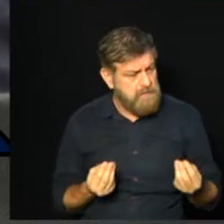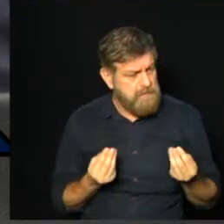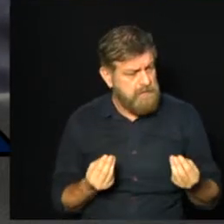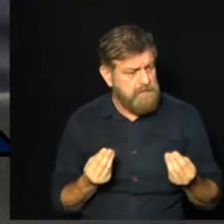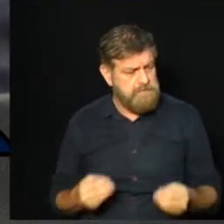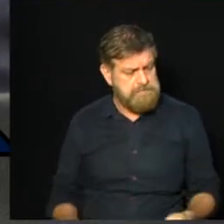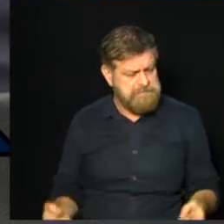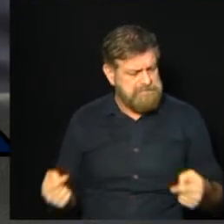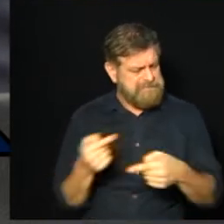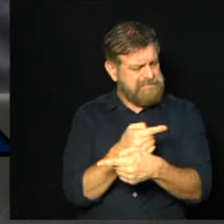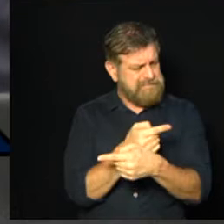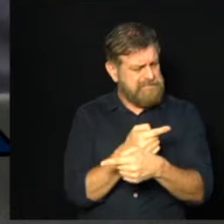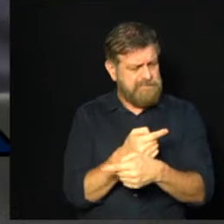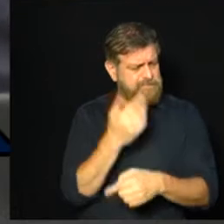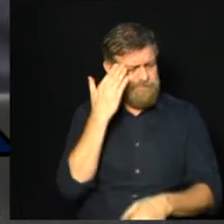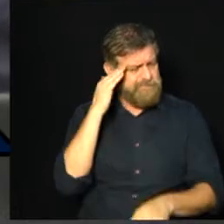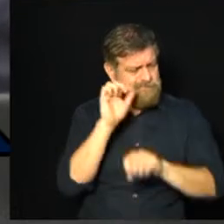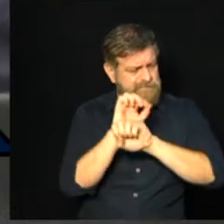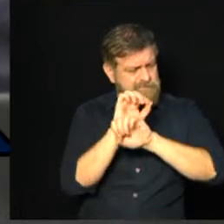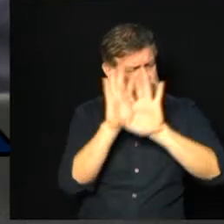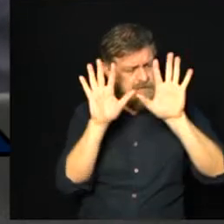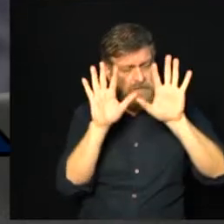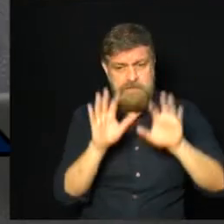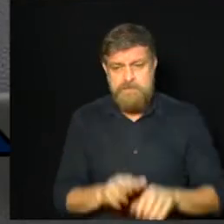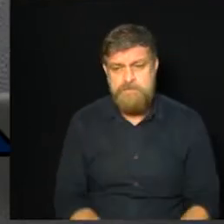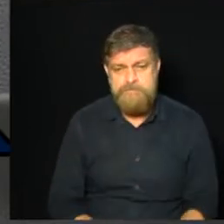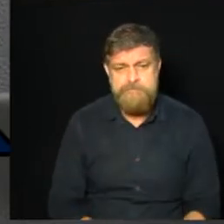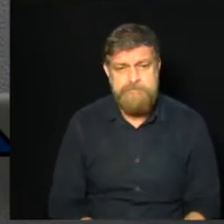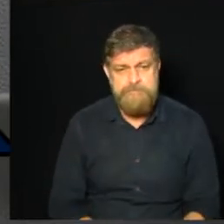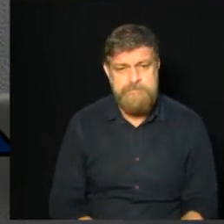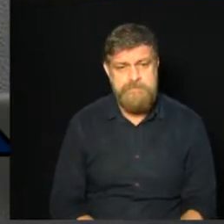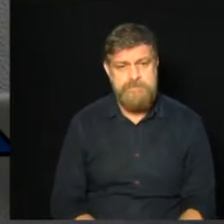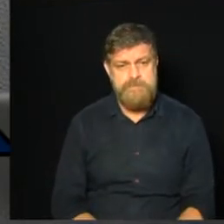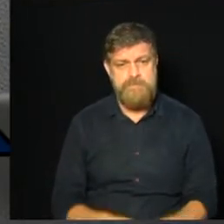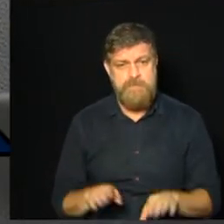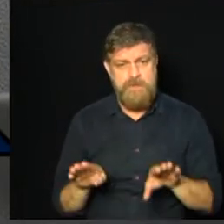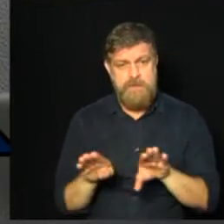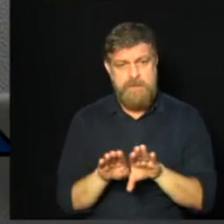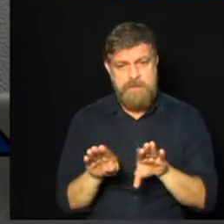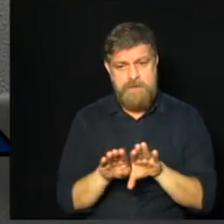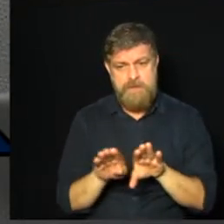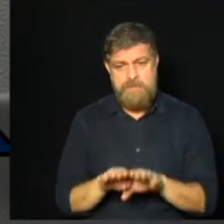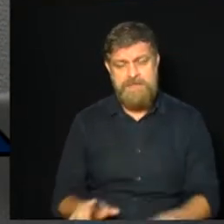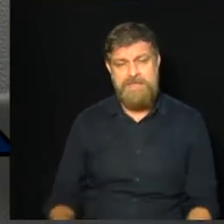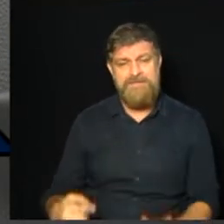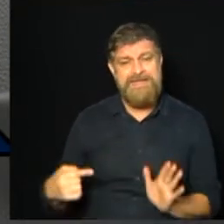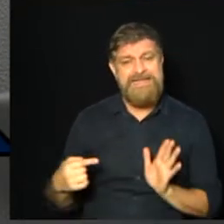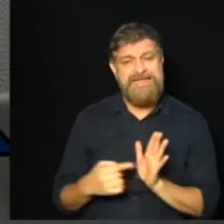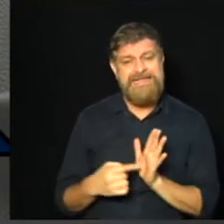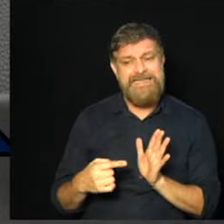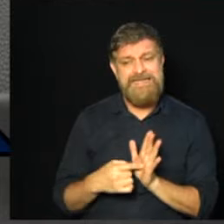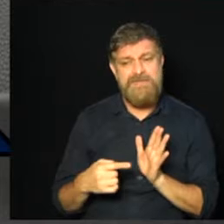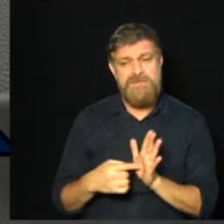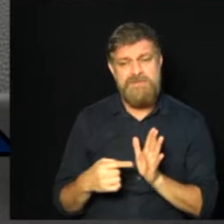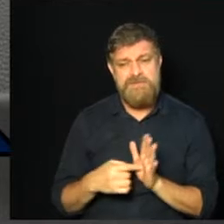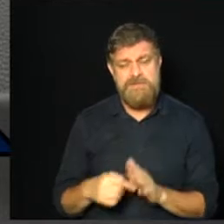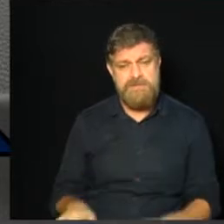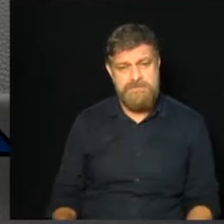esclarecimento. Por fim, nos chegou denúncias de que, nesta